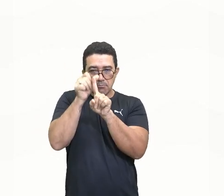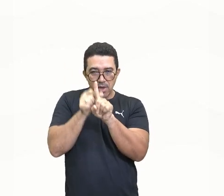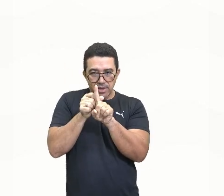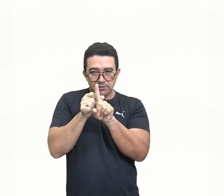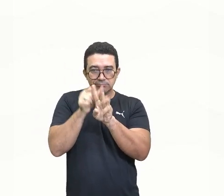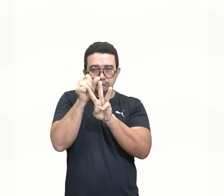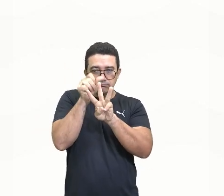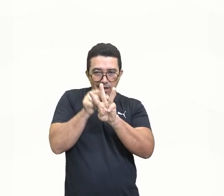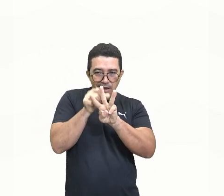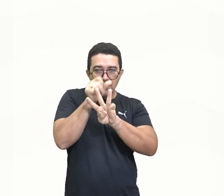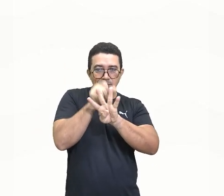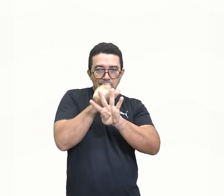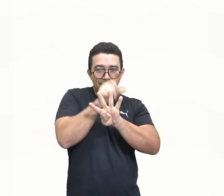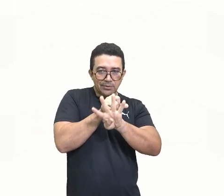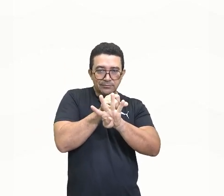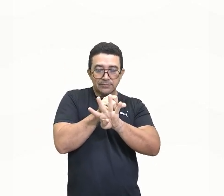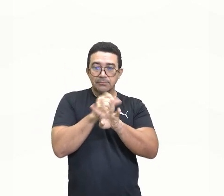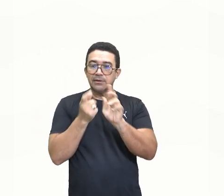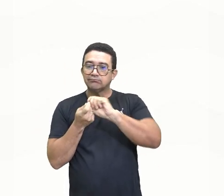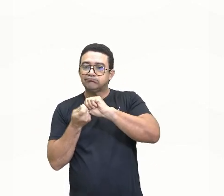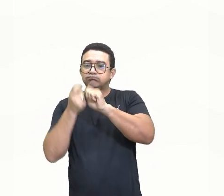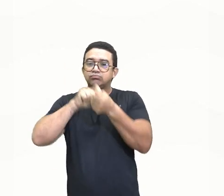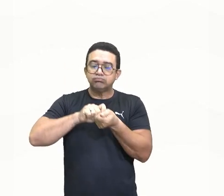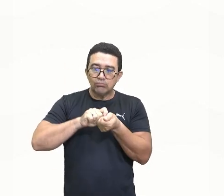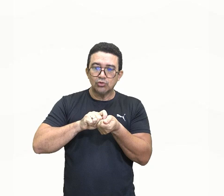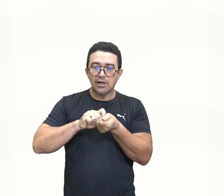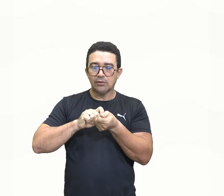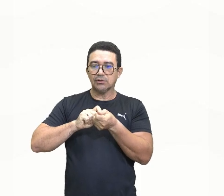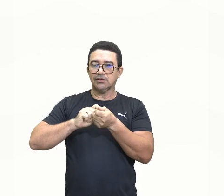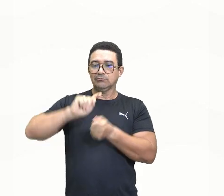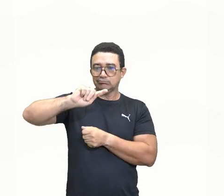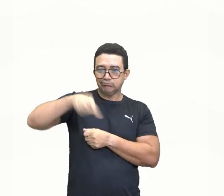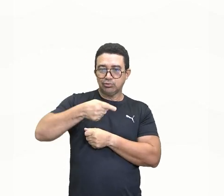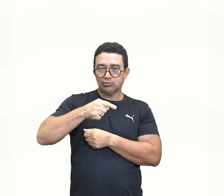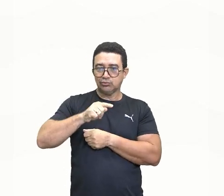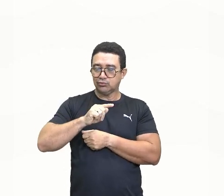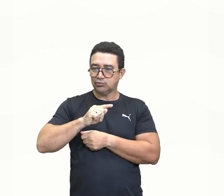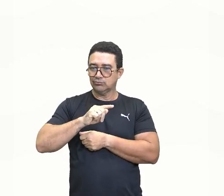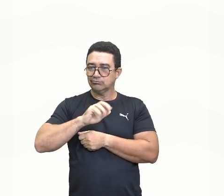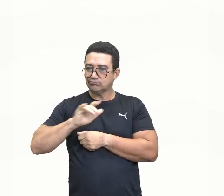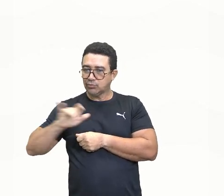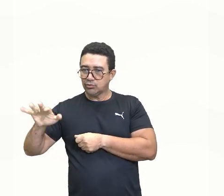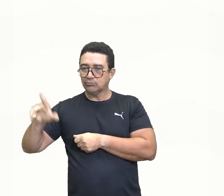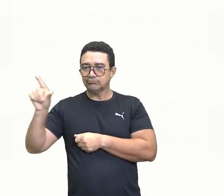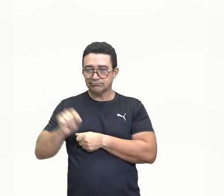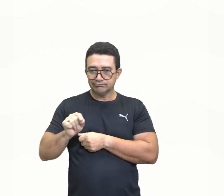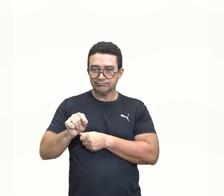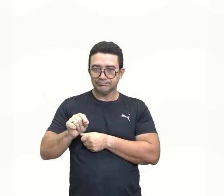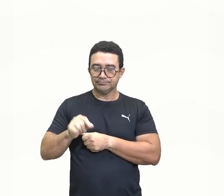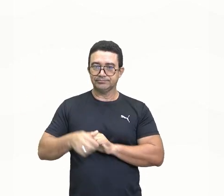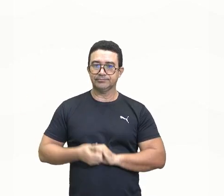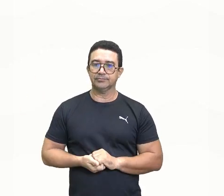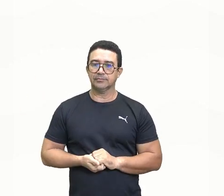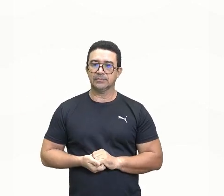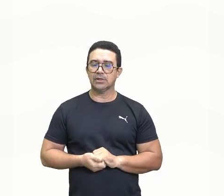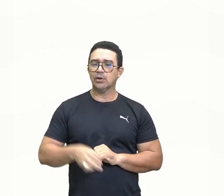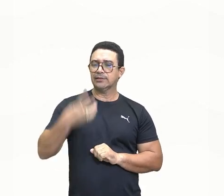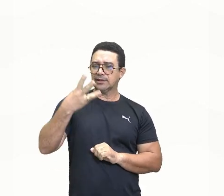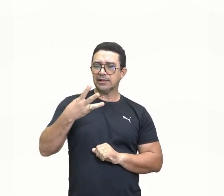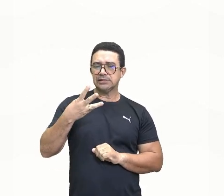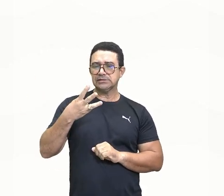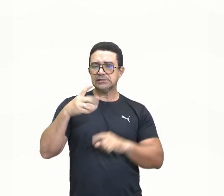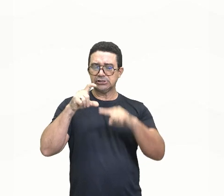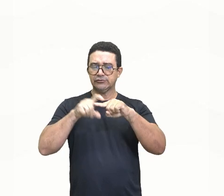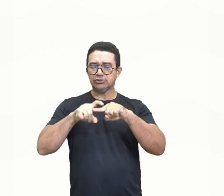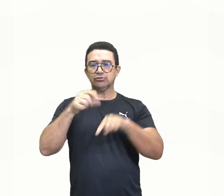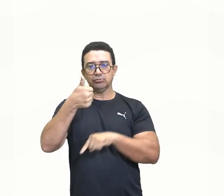gente passa isso para decimal. 3% é 3 por 100, 3 dividido por 100.